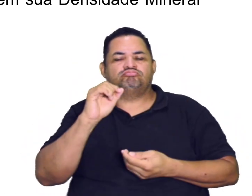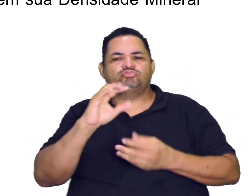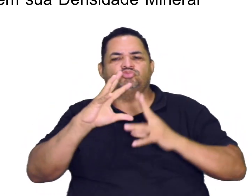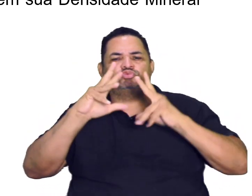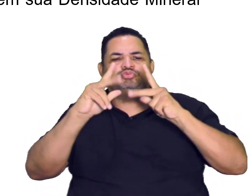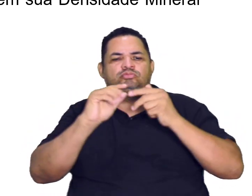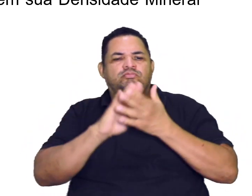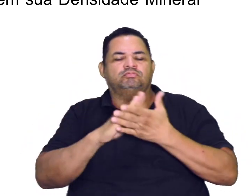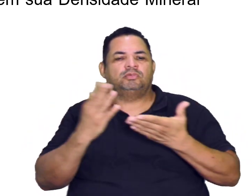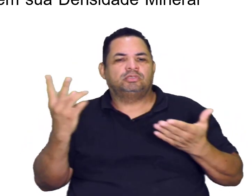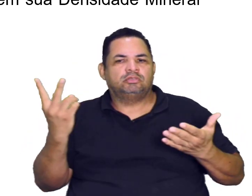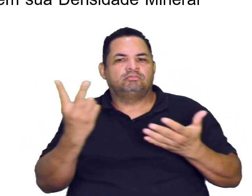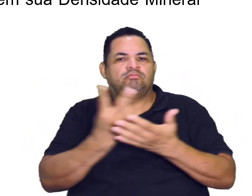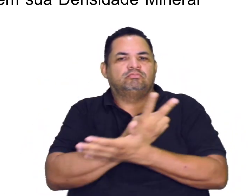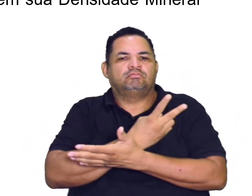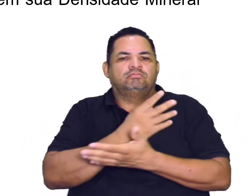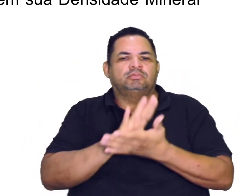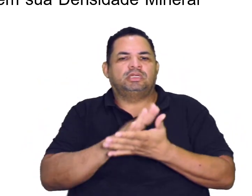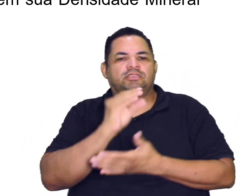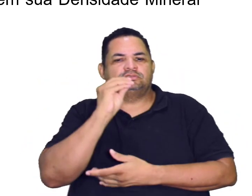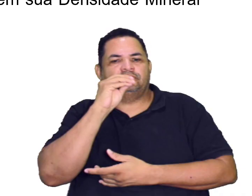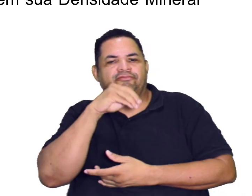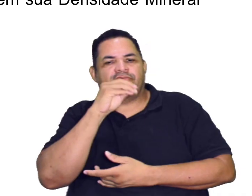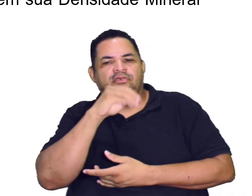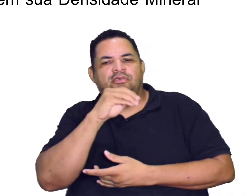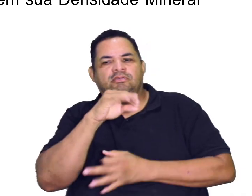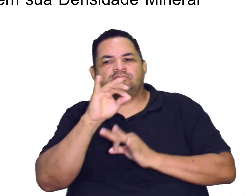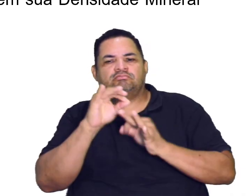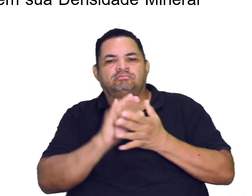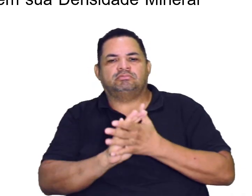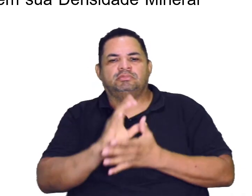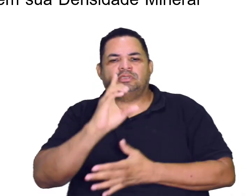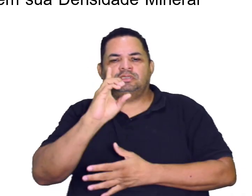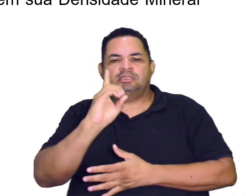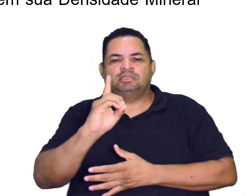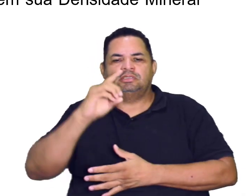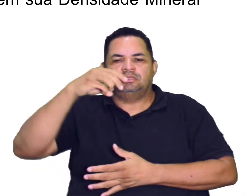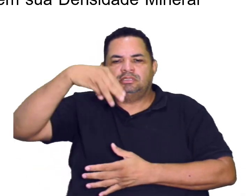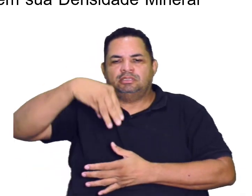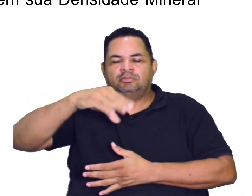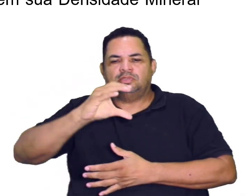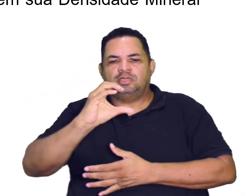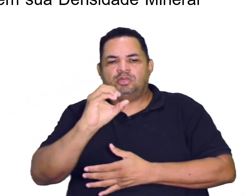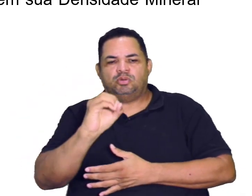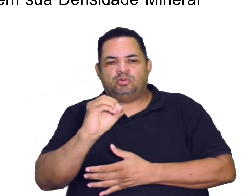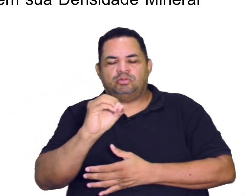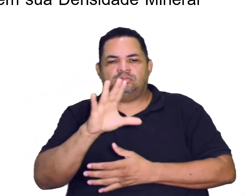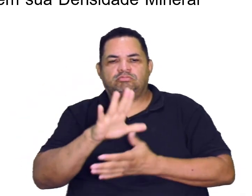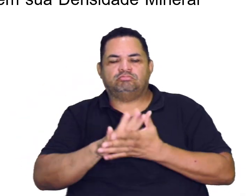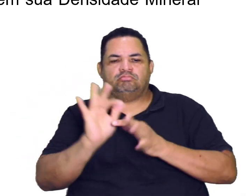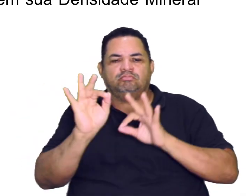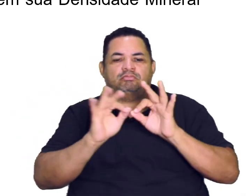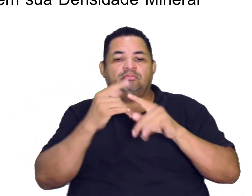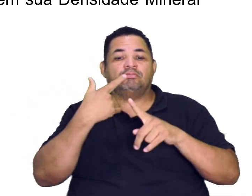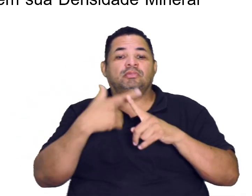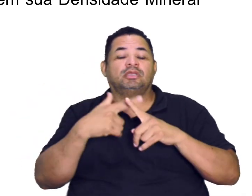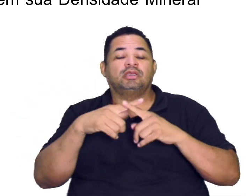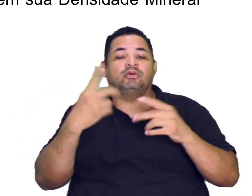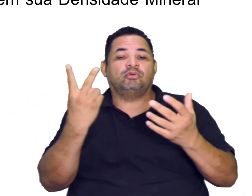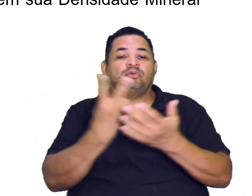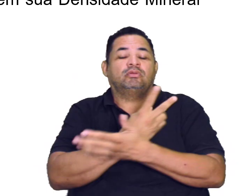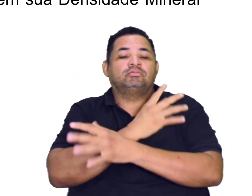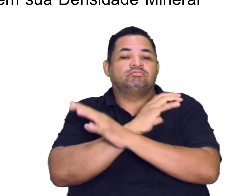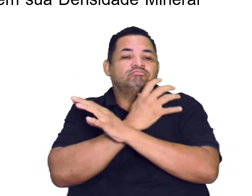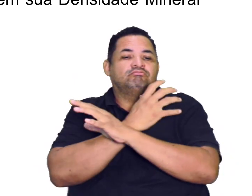impactos, tudo isso pode levar aí essa fragilidade. E aí essa fragilidade do osso, ela fica suscetível ao quê, Prof.